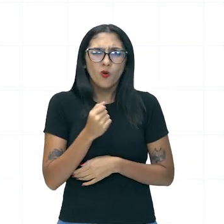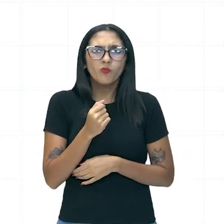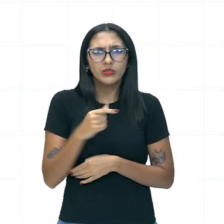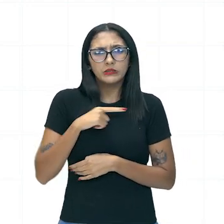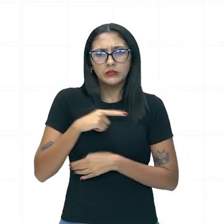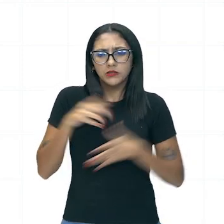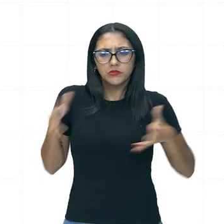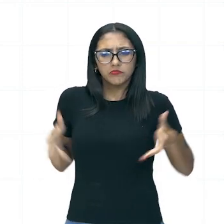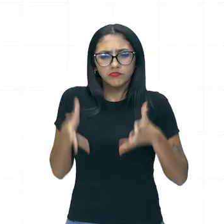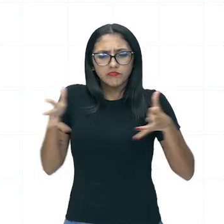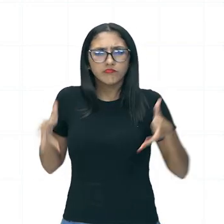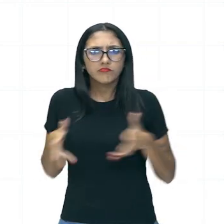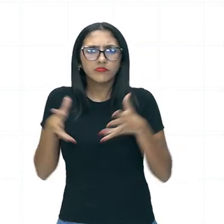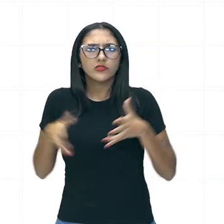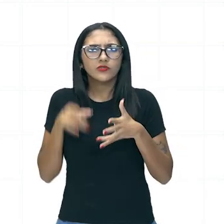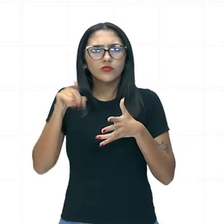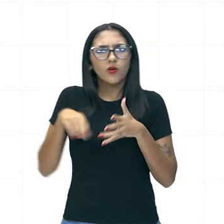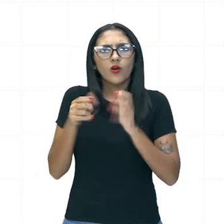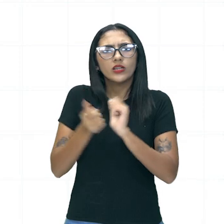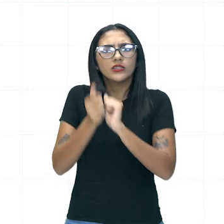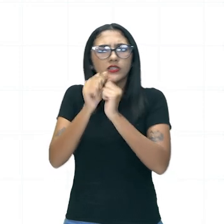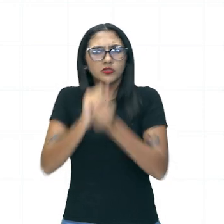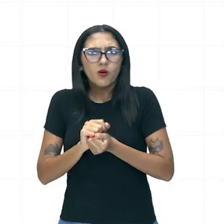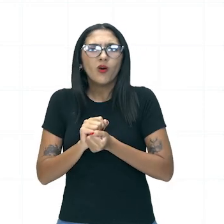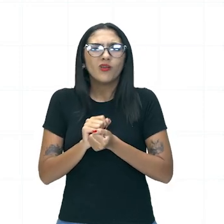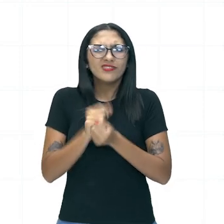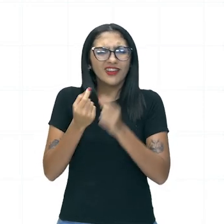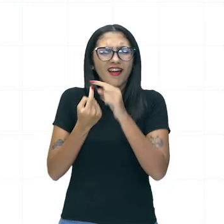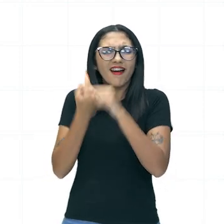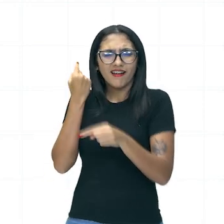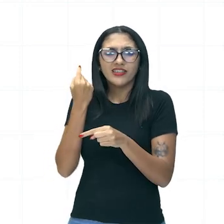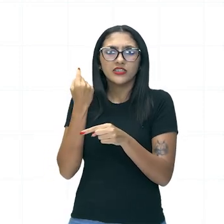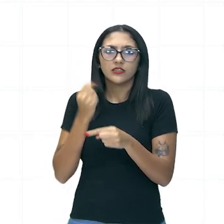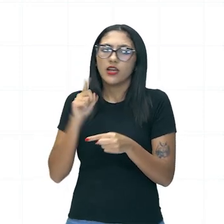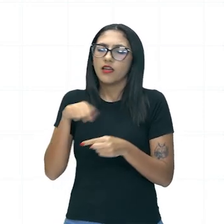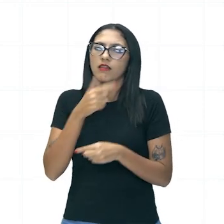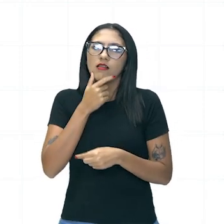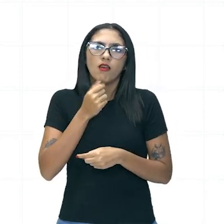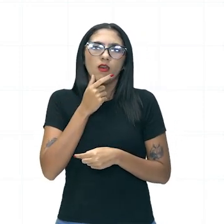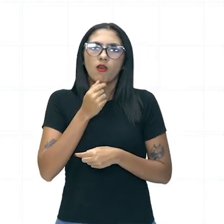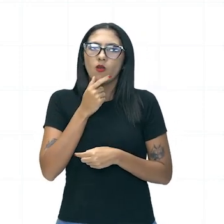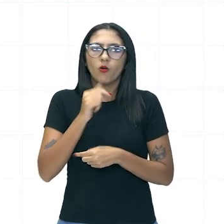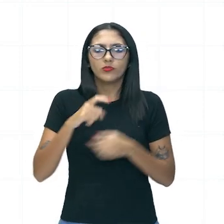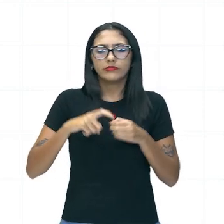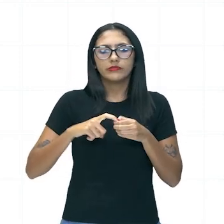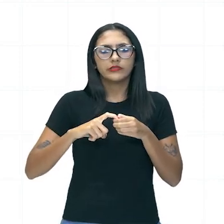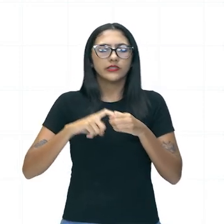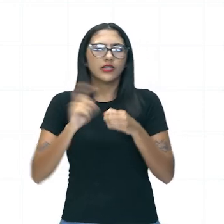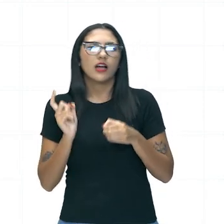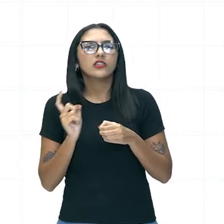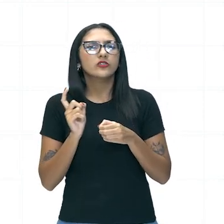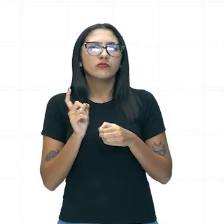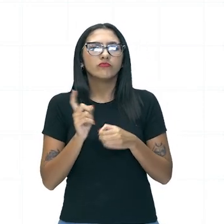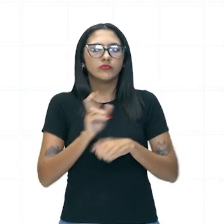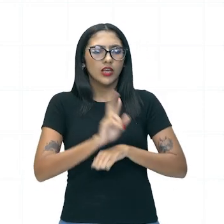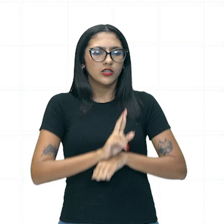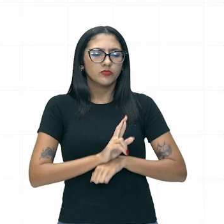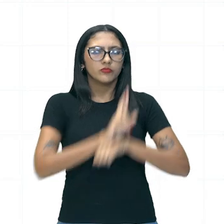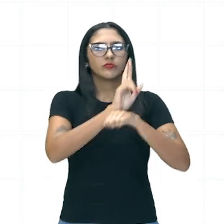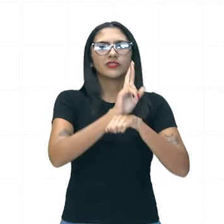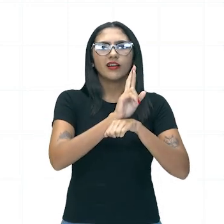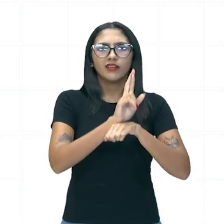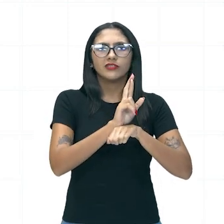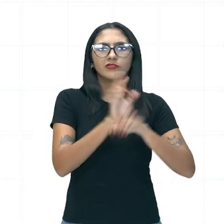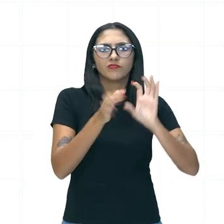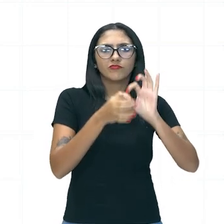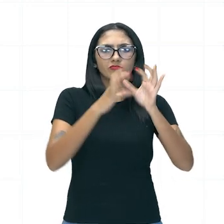incentivador dessa modalidade nas Olimpíadas. A partir da saída dele da presidência do Comitê Olímpico